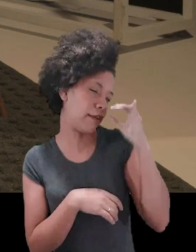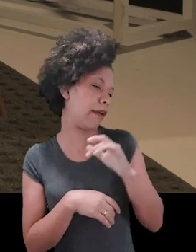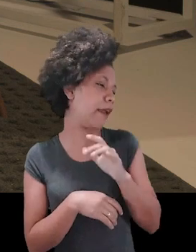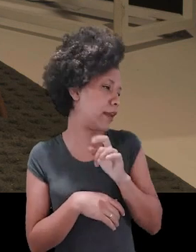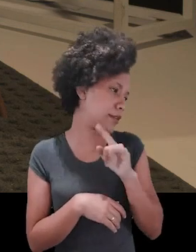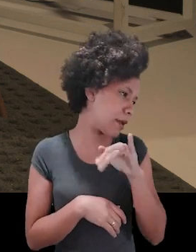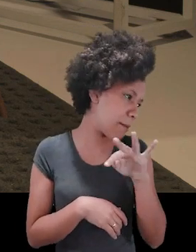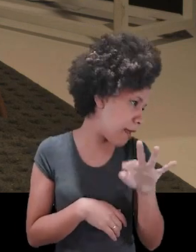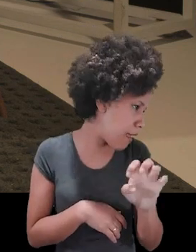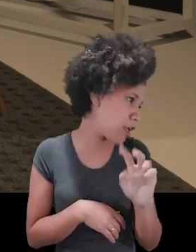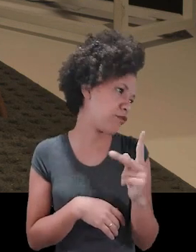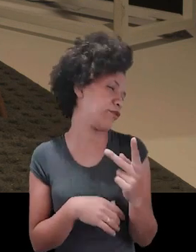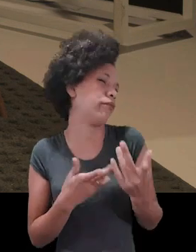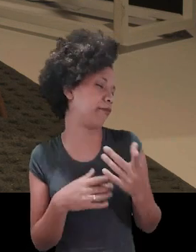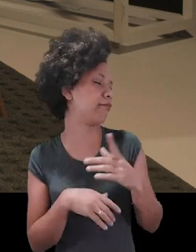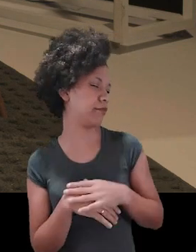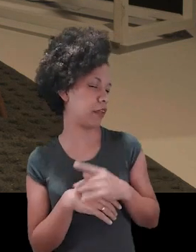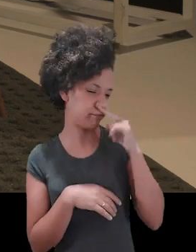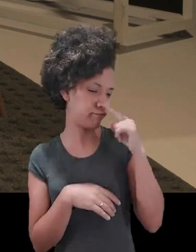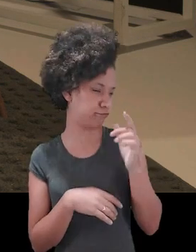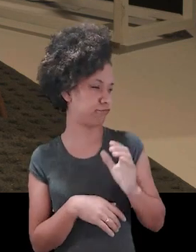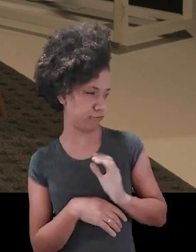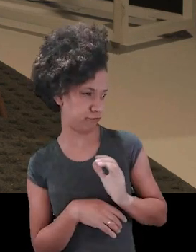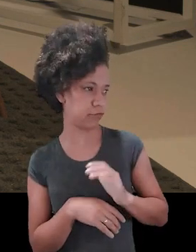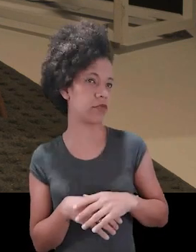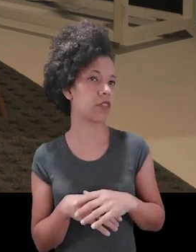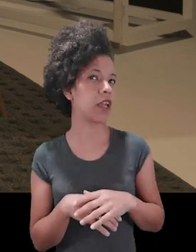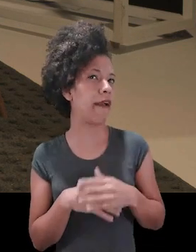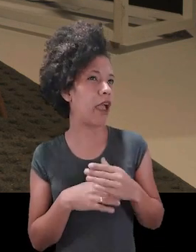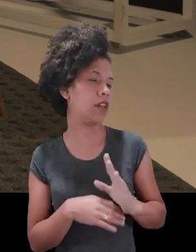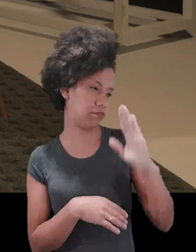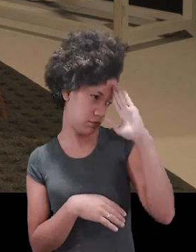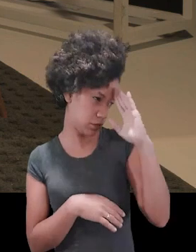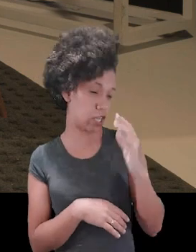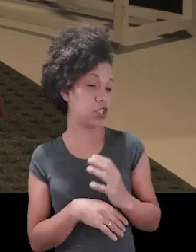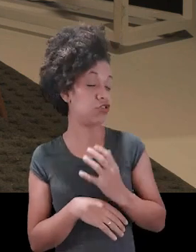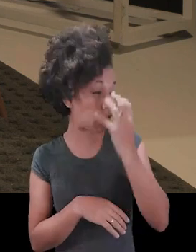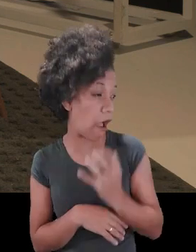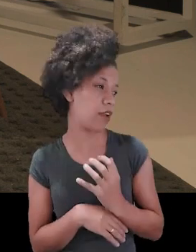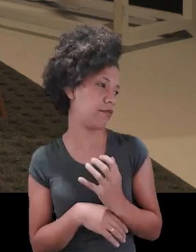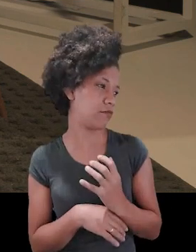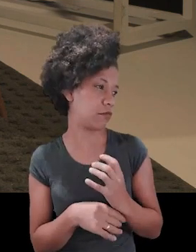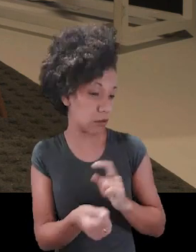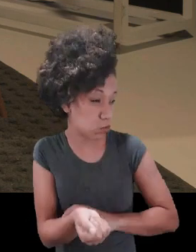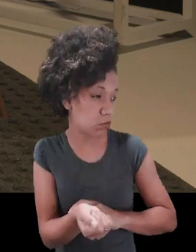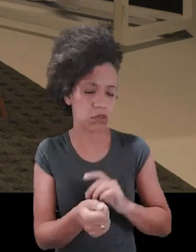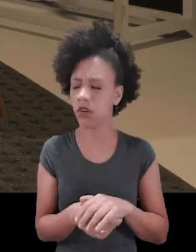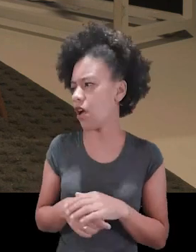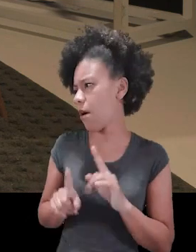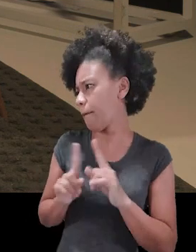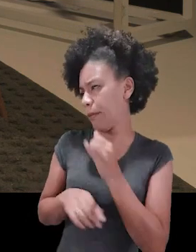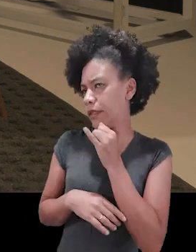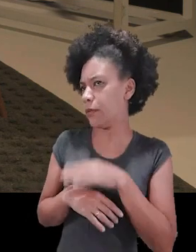skatistas não sei o que eu acho que ele foi ele acabou servindo de raiva que deve ter feito raiva alguém lá de cara botar de saber que você falou que ela que vai